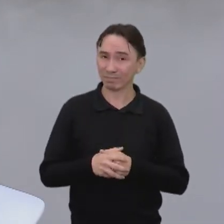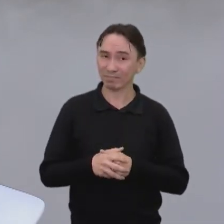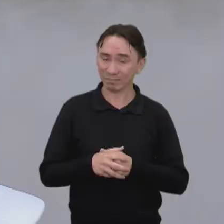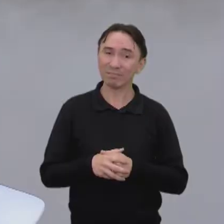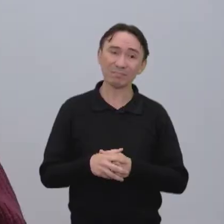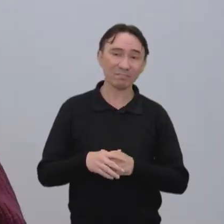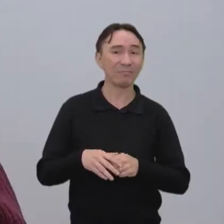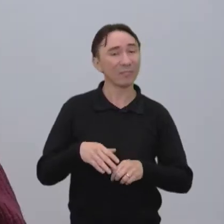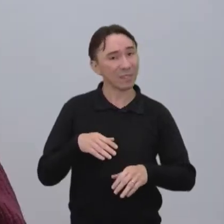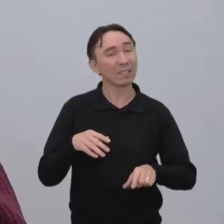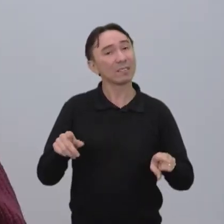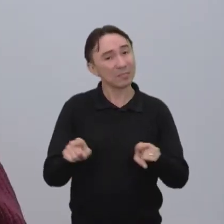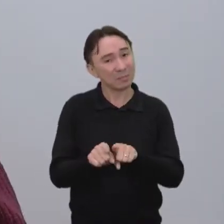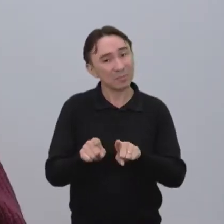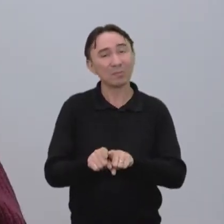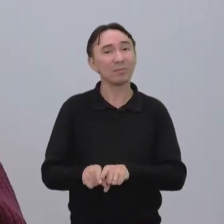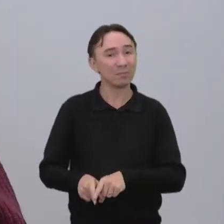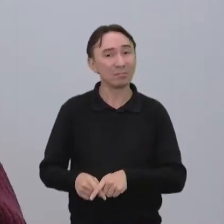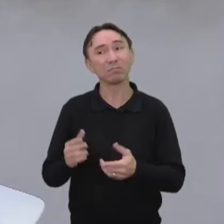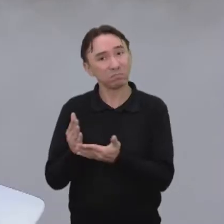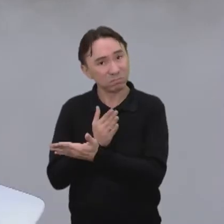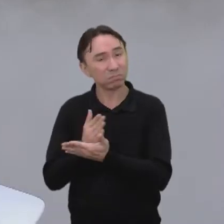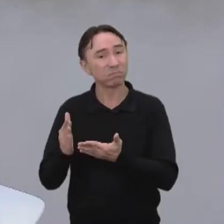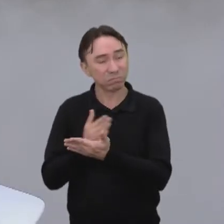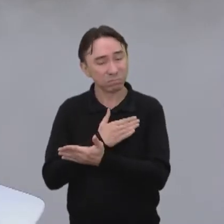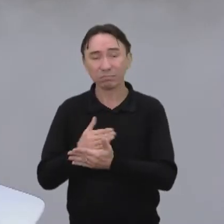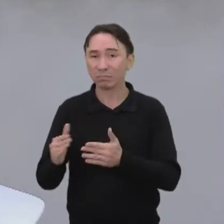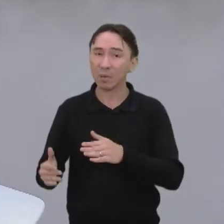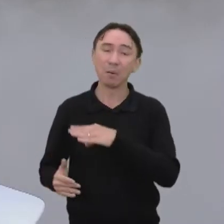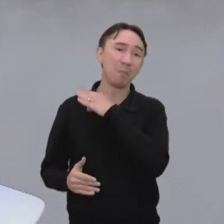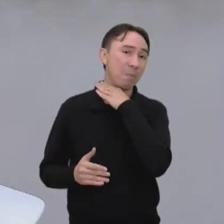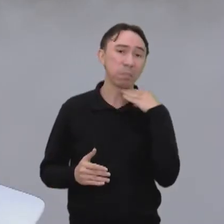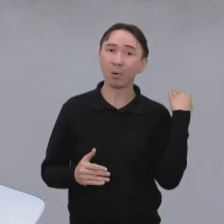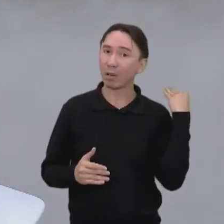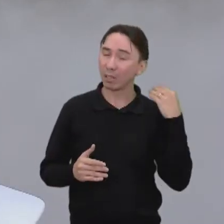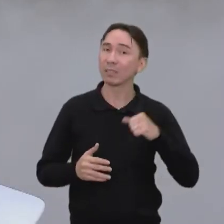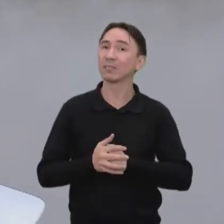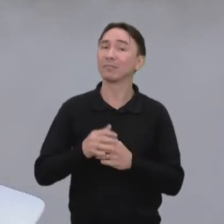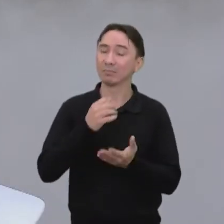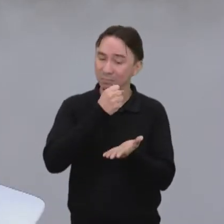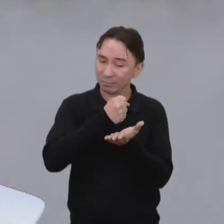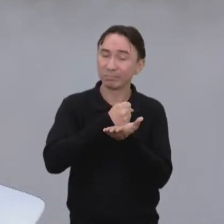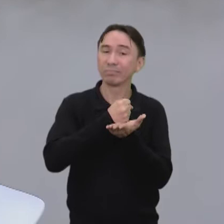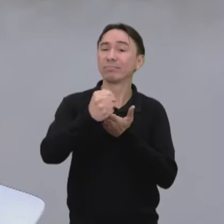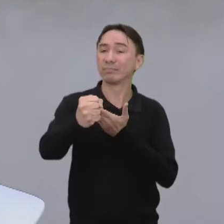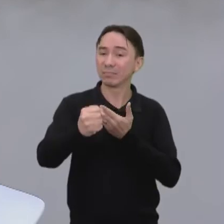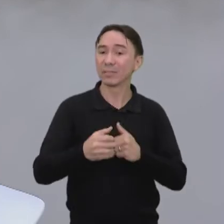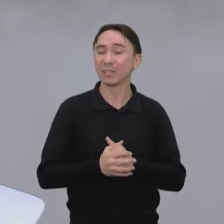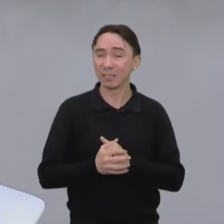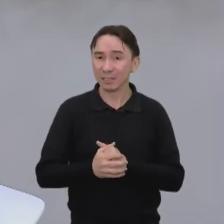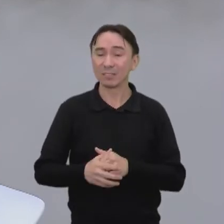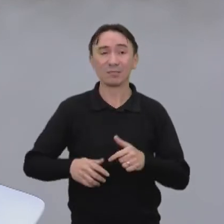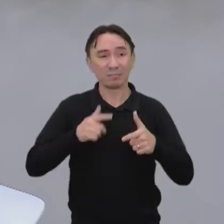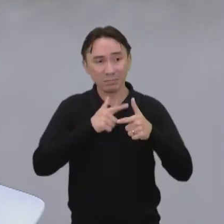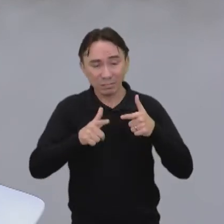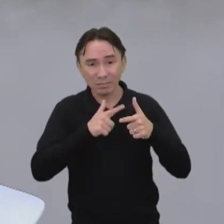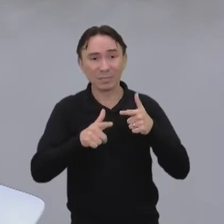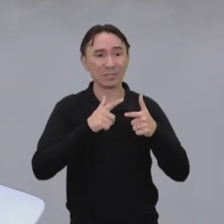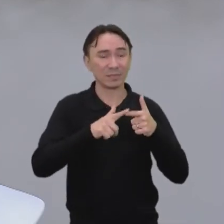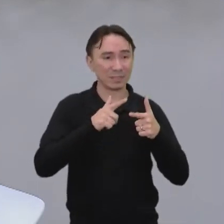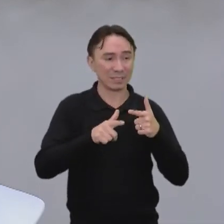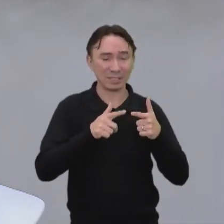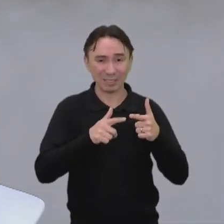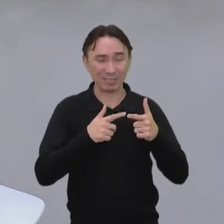jeito, né? A gente não consegue mais se recuperar, então, desses altos transtornos e